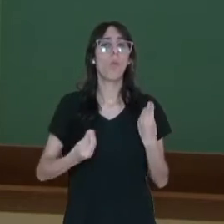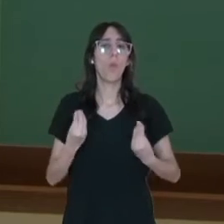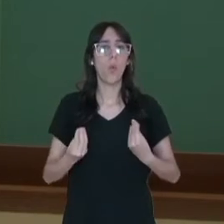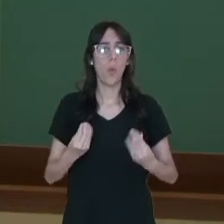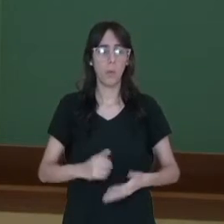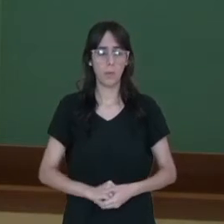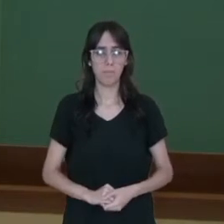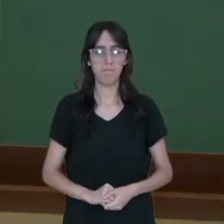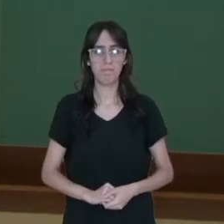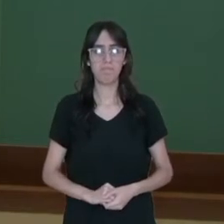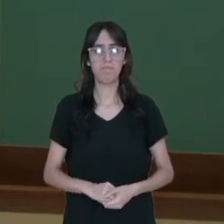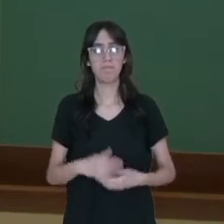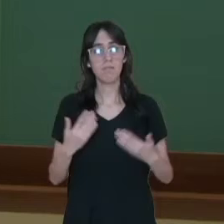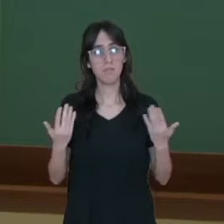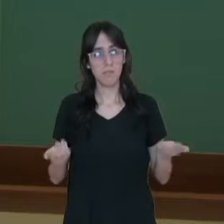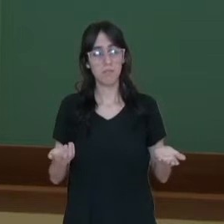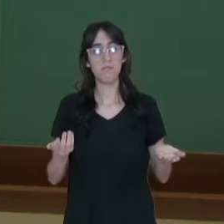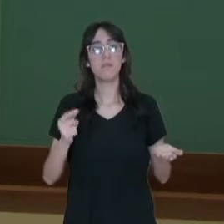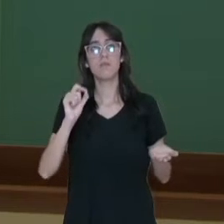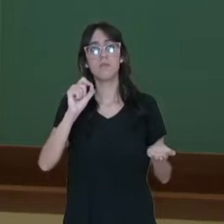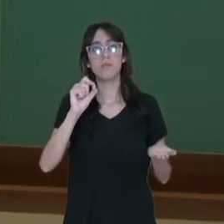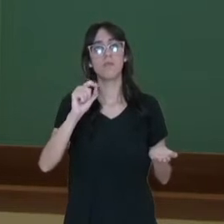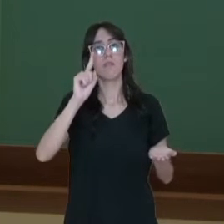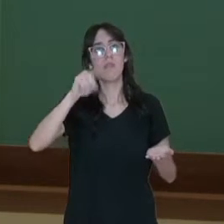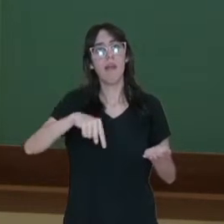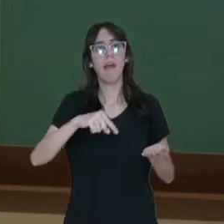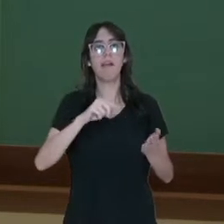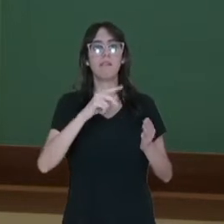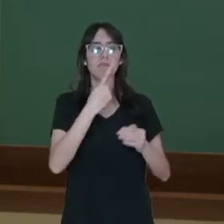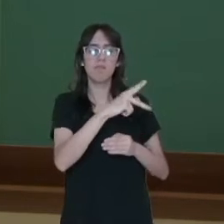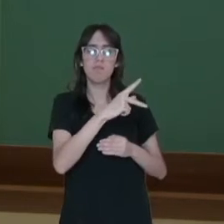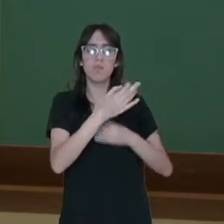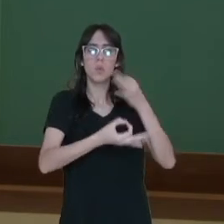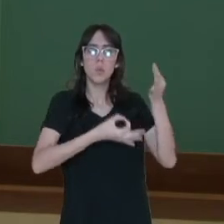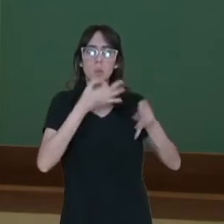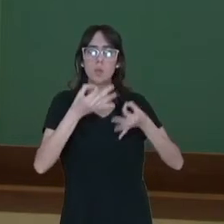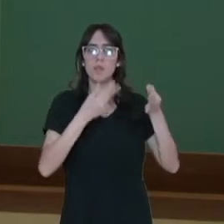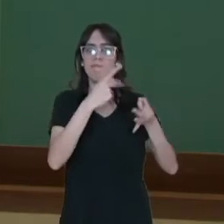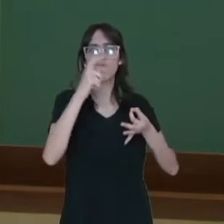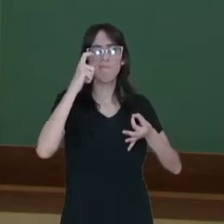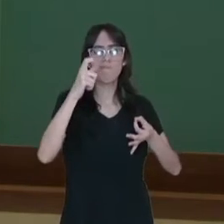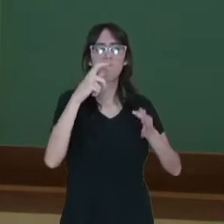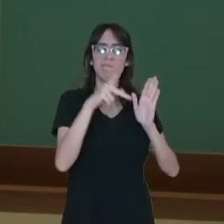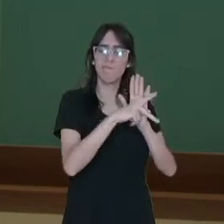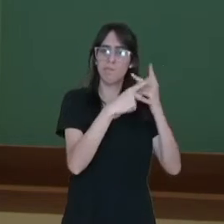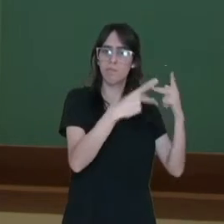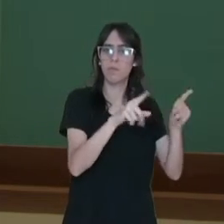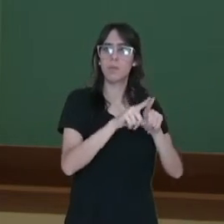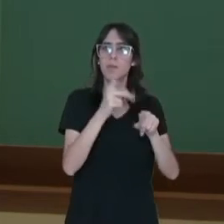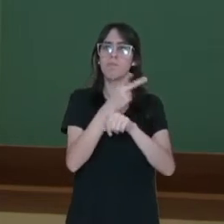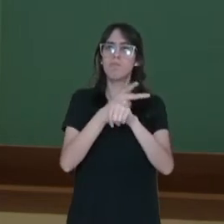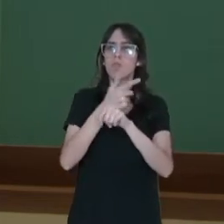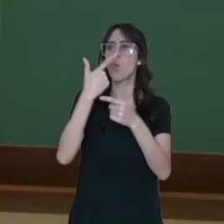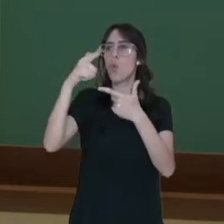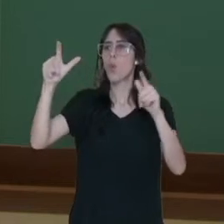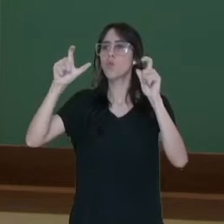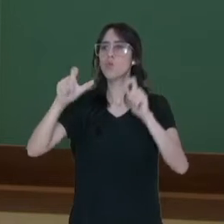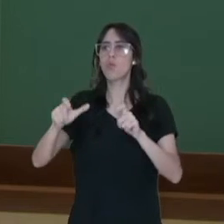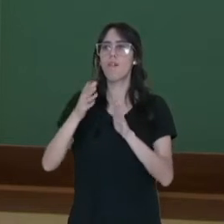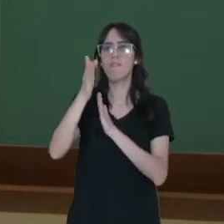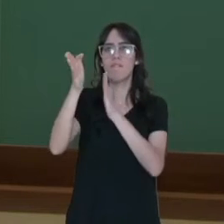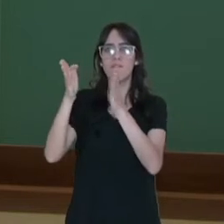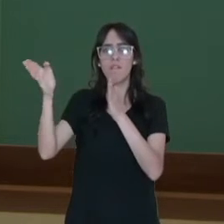seus interesses, para ajudar seus aliados, para expandir áreas de influência, os dois lados